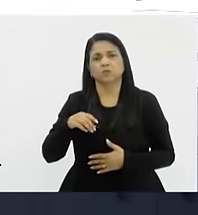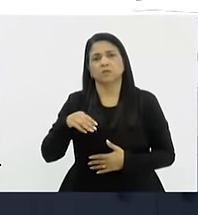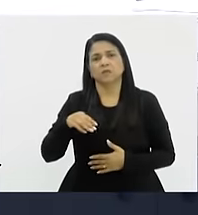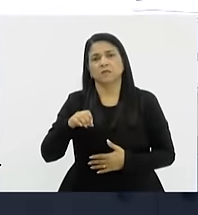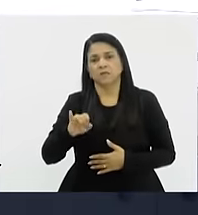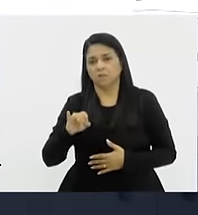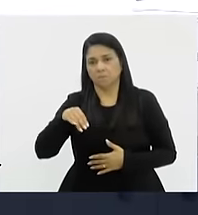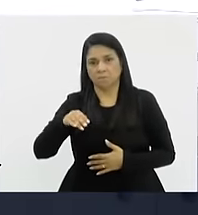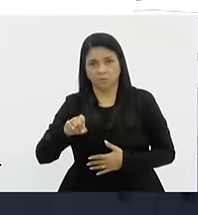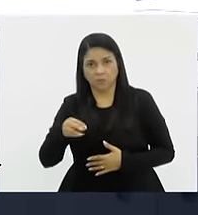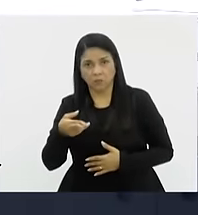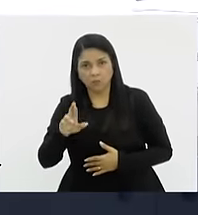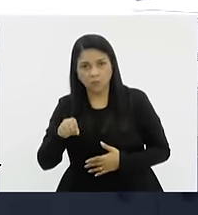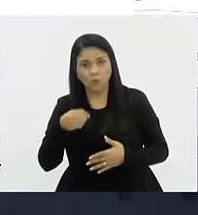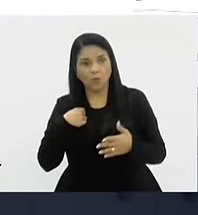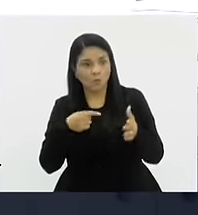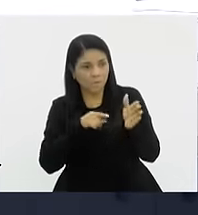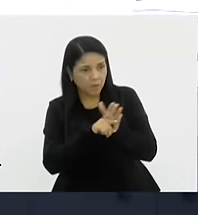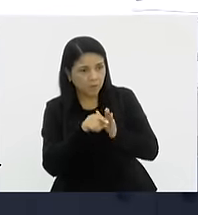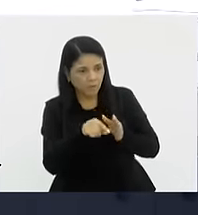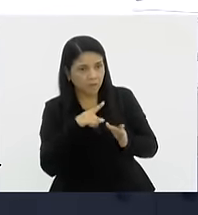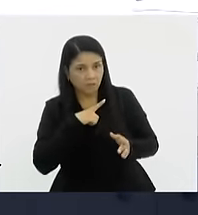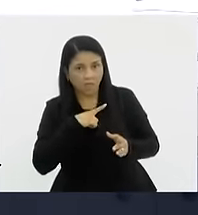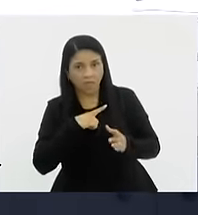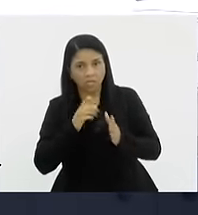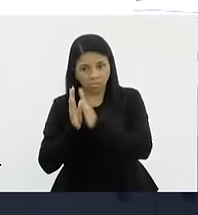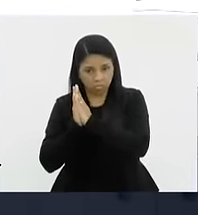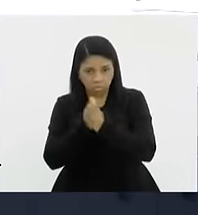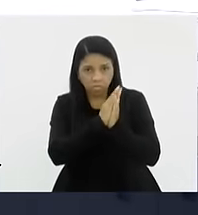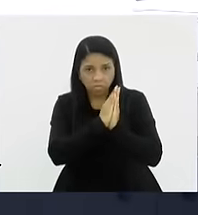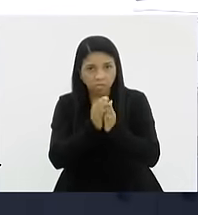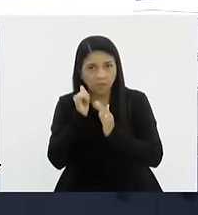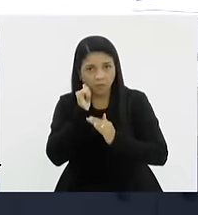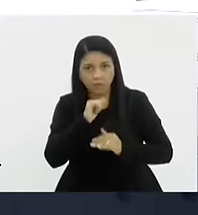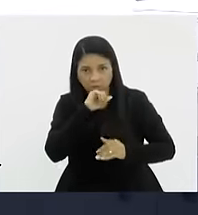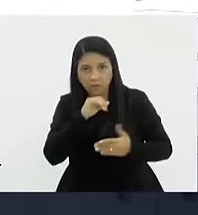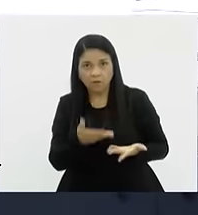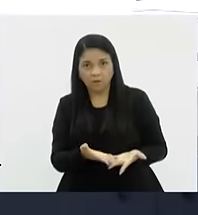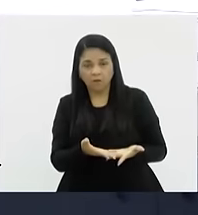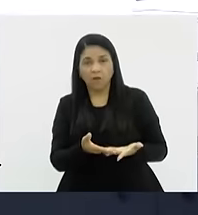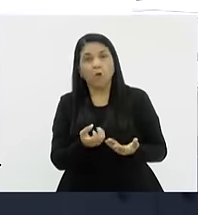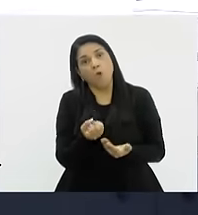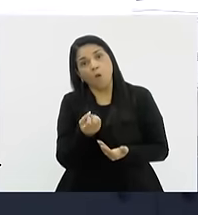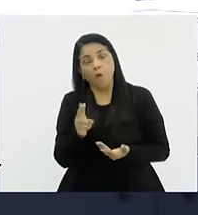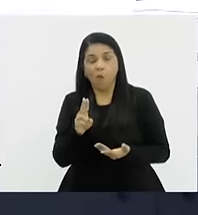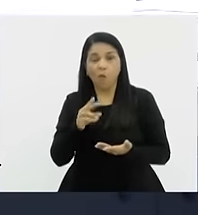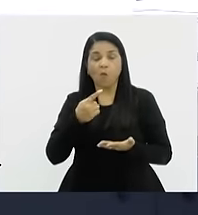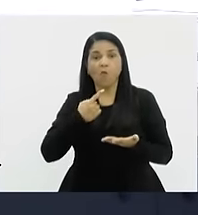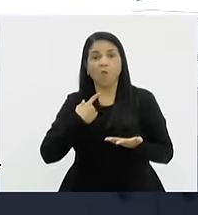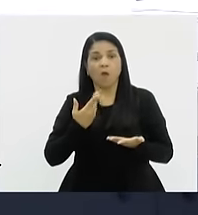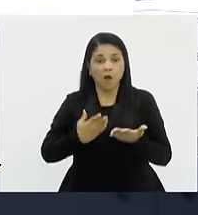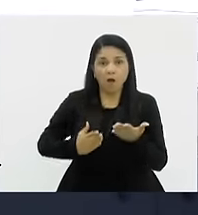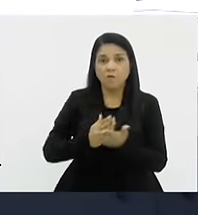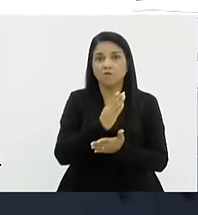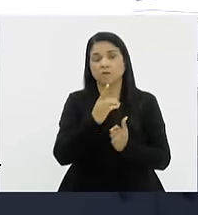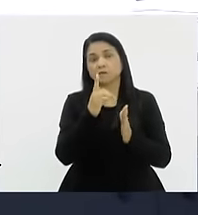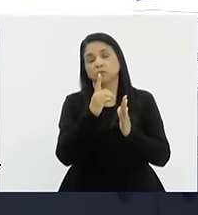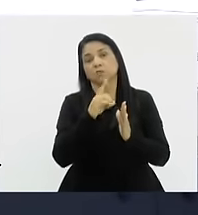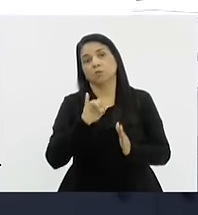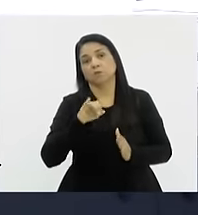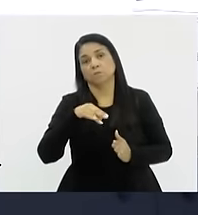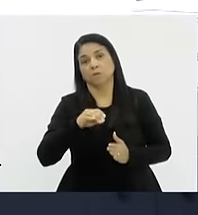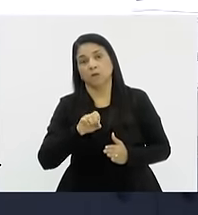eu perguntei, ou tem mandinar, ou então está consignado que a aprovação agora do Inmetro para que